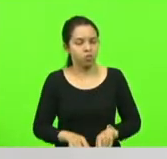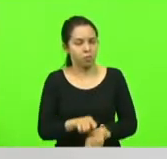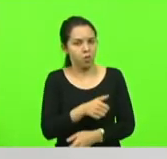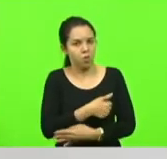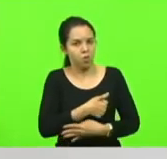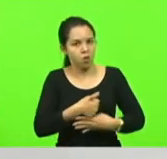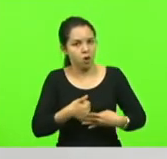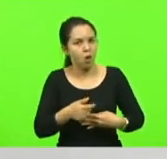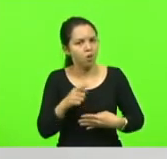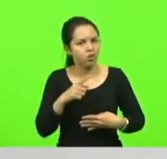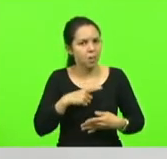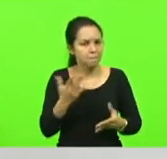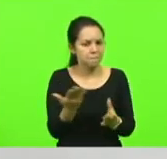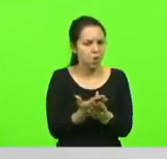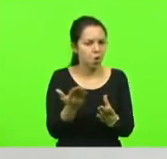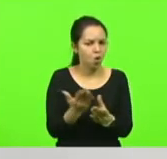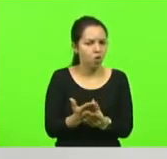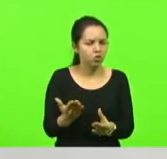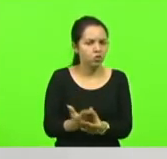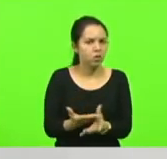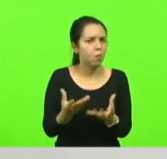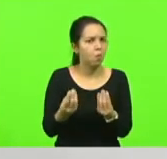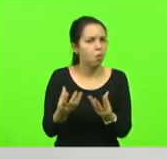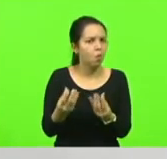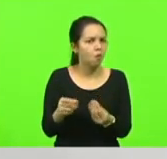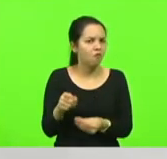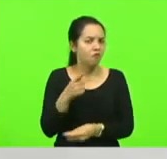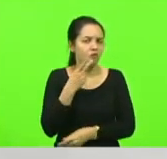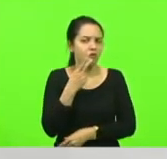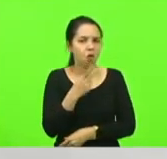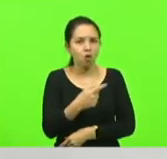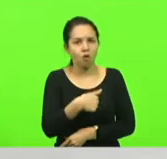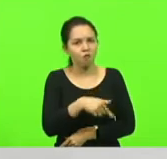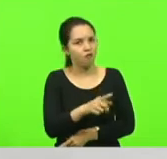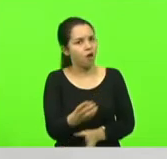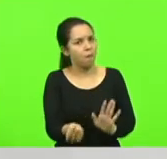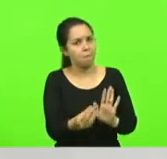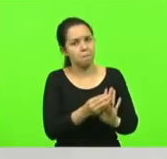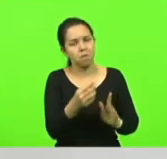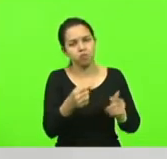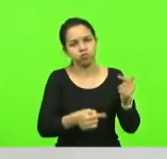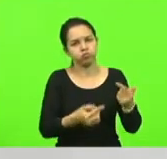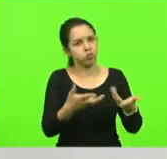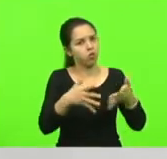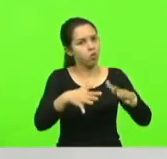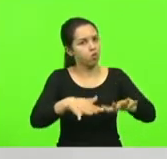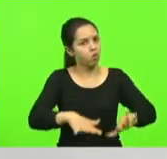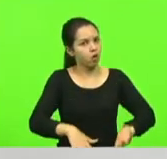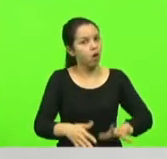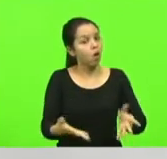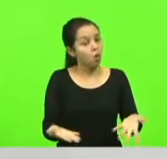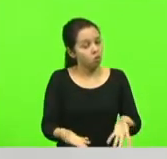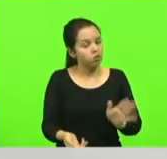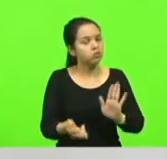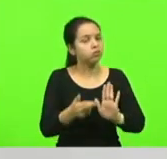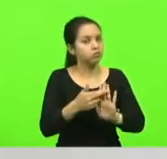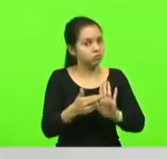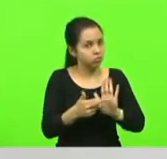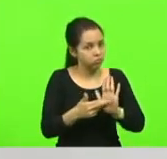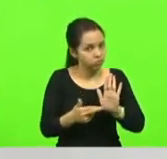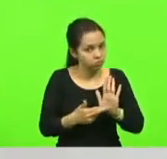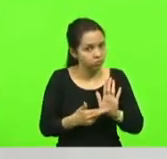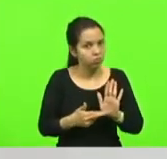Federal, diz que não vai pautar a sabatina de um indicado pelo presidente, que é a regra hoje atual, e o